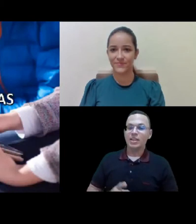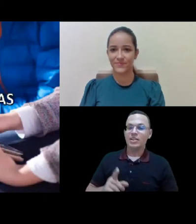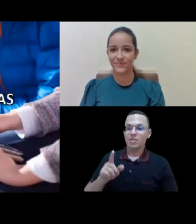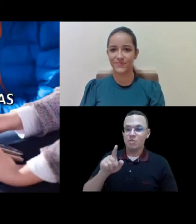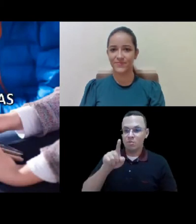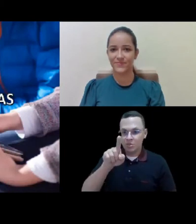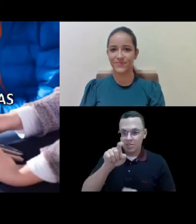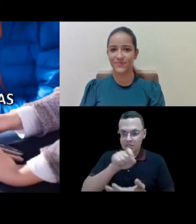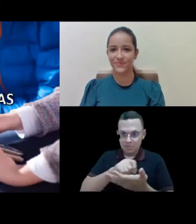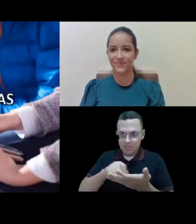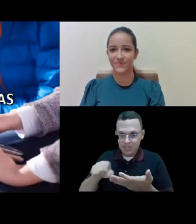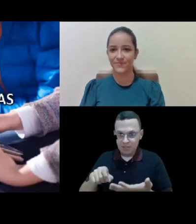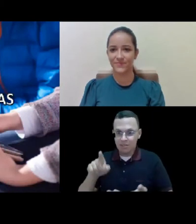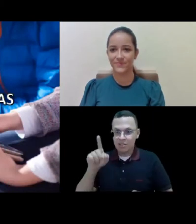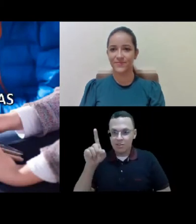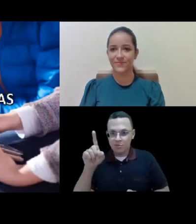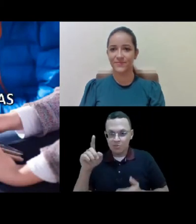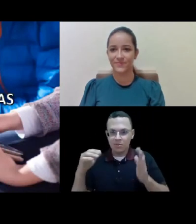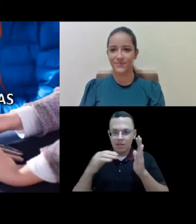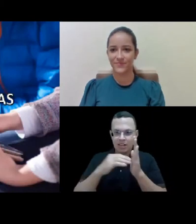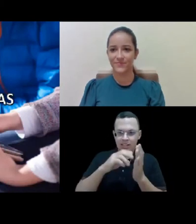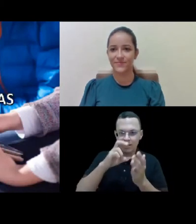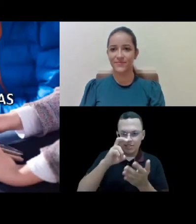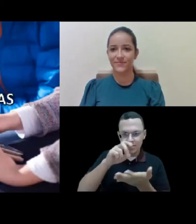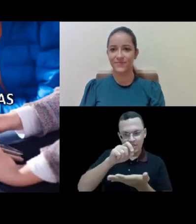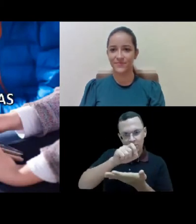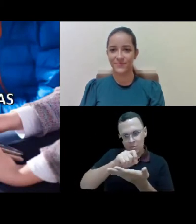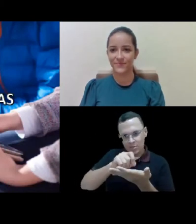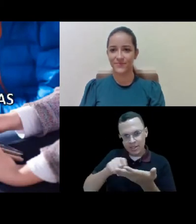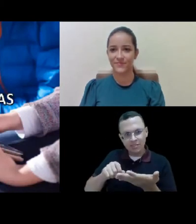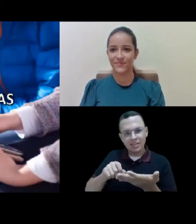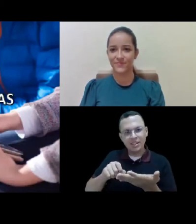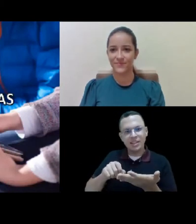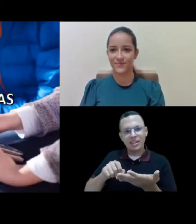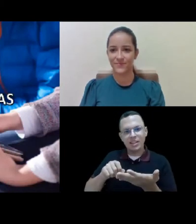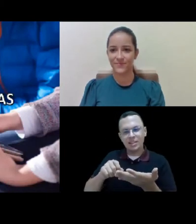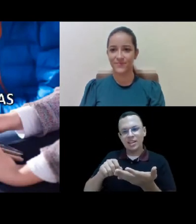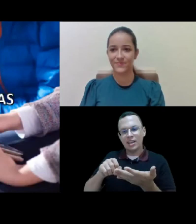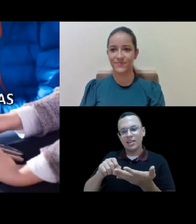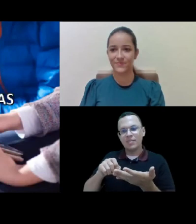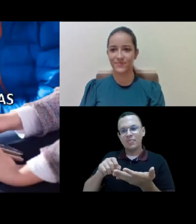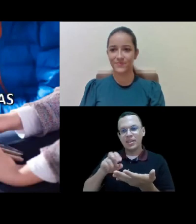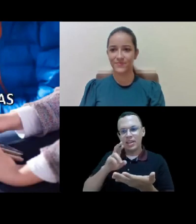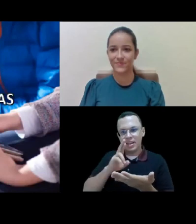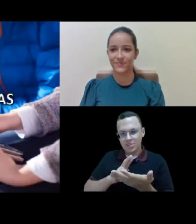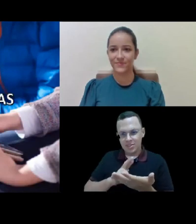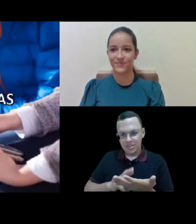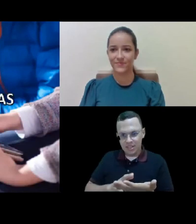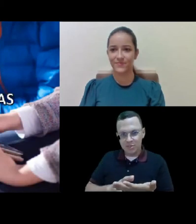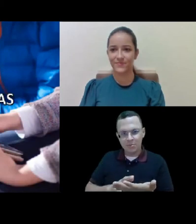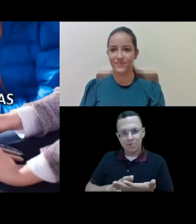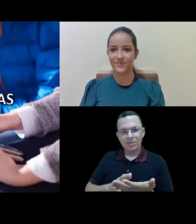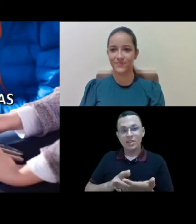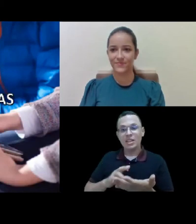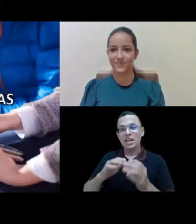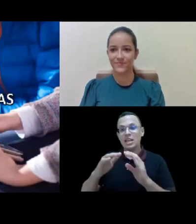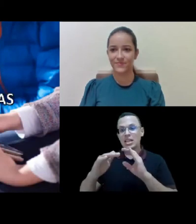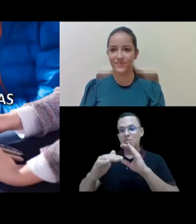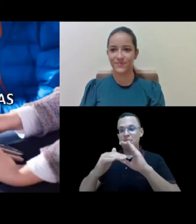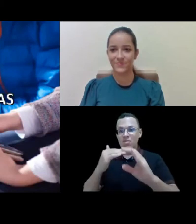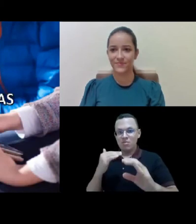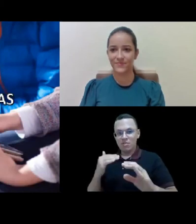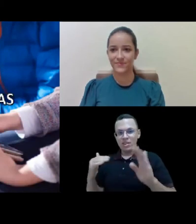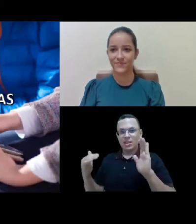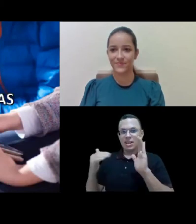Ok. Então, vocês vão escrever de 1 até 5, escrevem, tá? Registra, responde